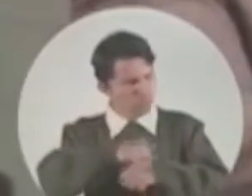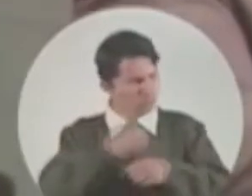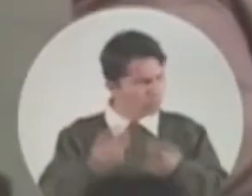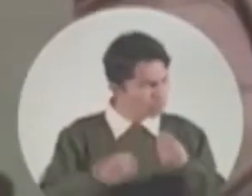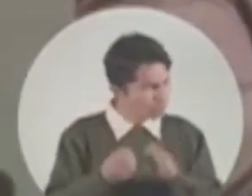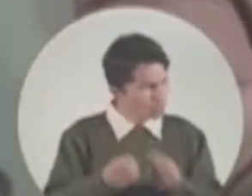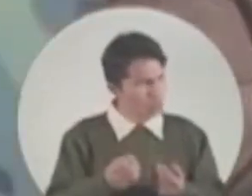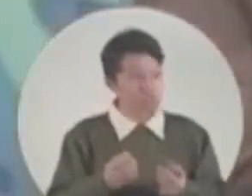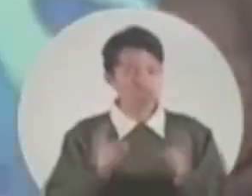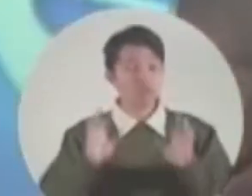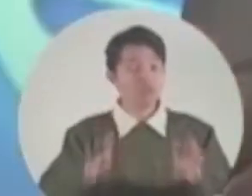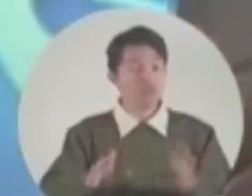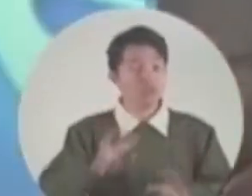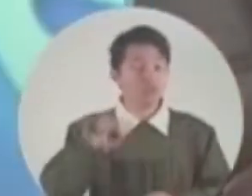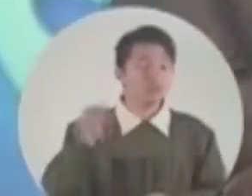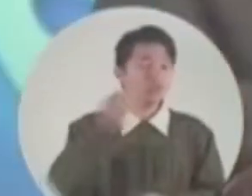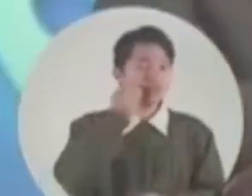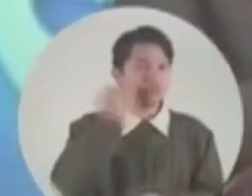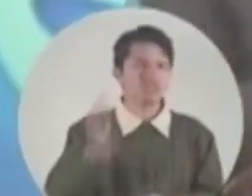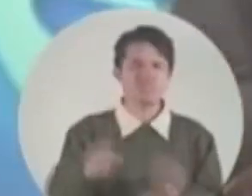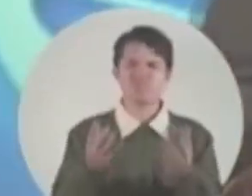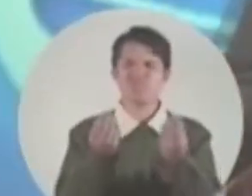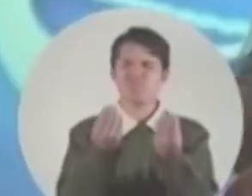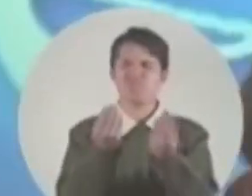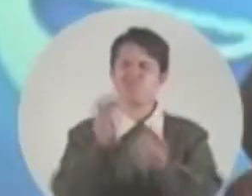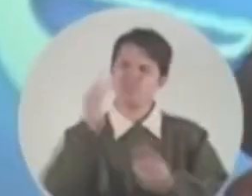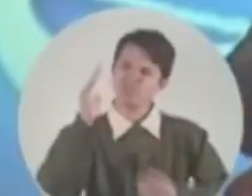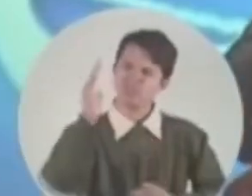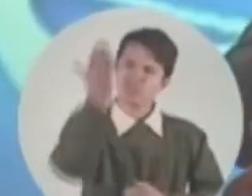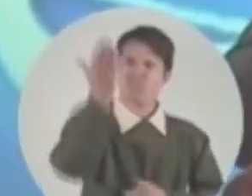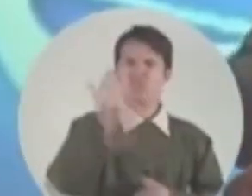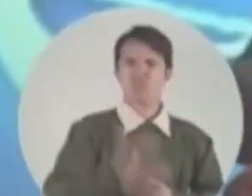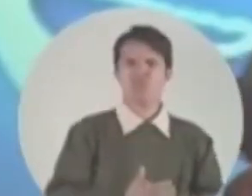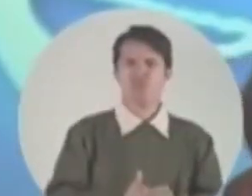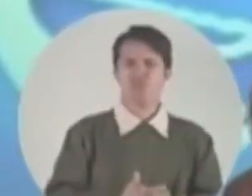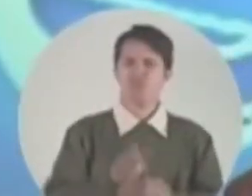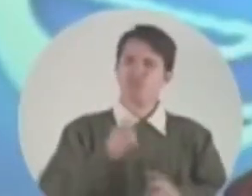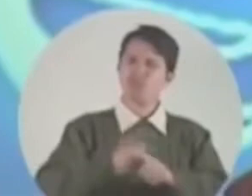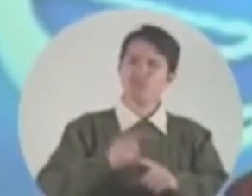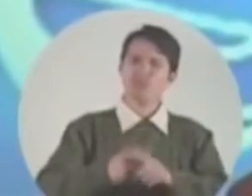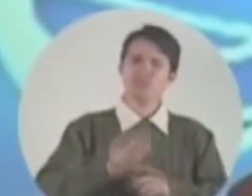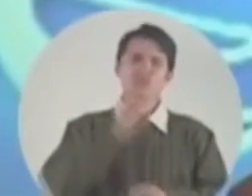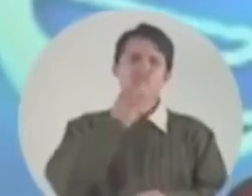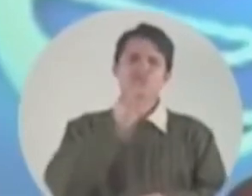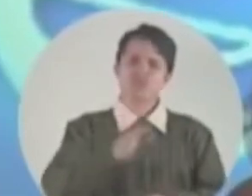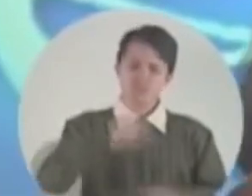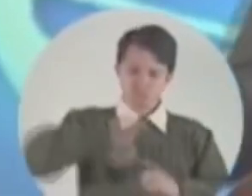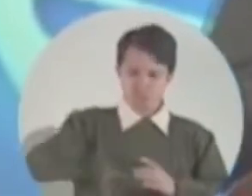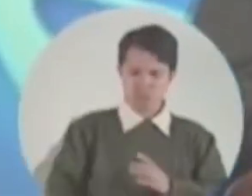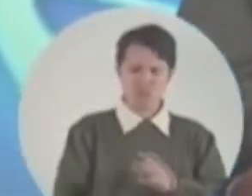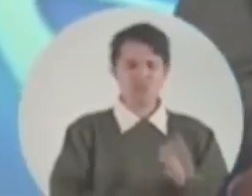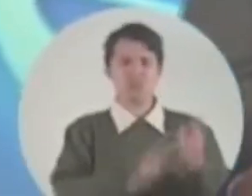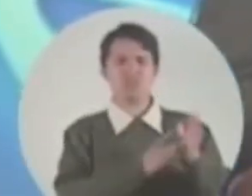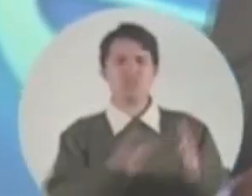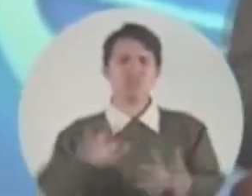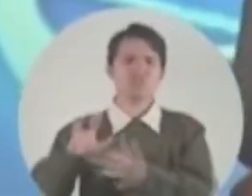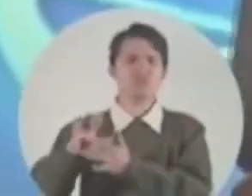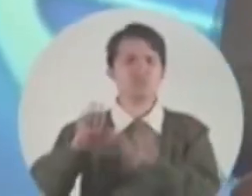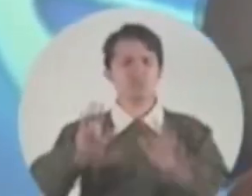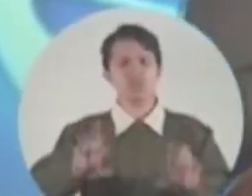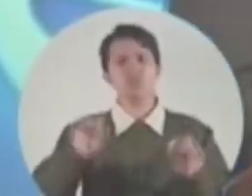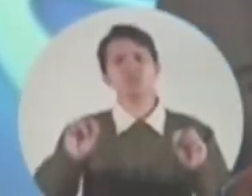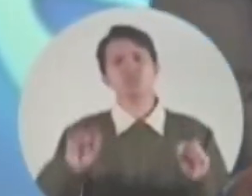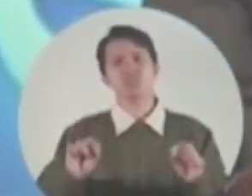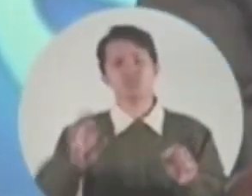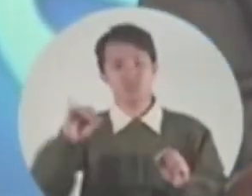piedade, mas aquilo que parecia ser piedade, na verdade era pura hipocrisia de alguém que não somente não